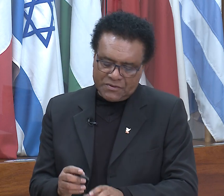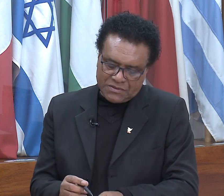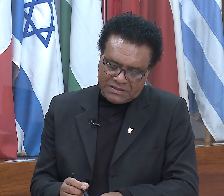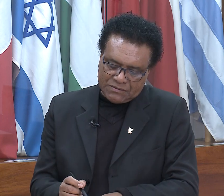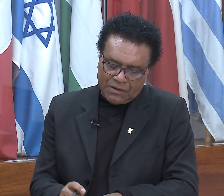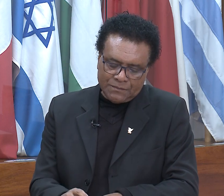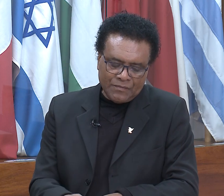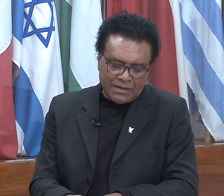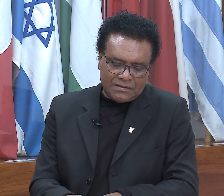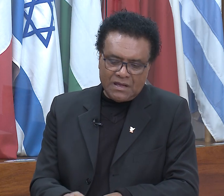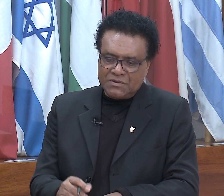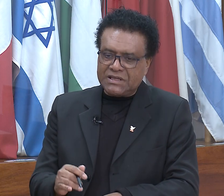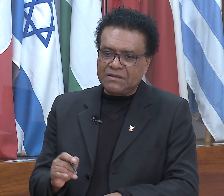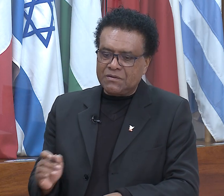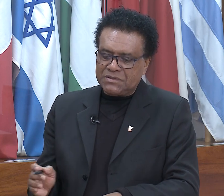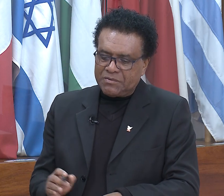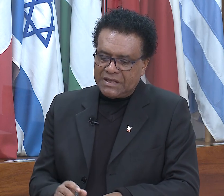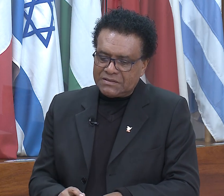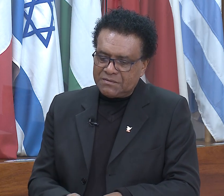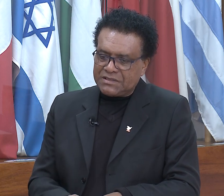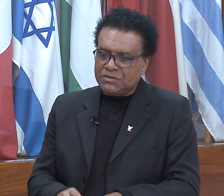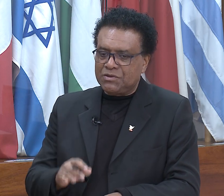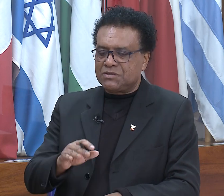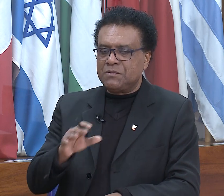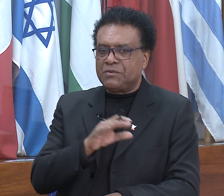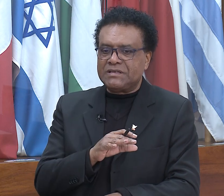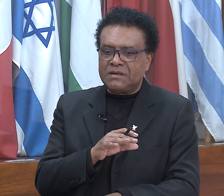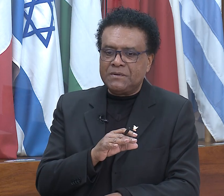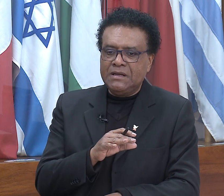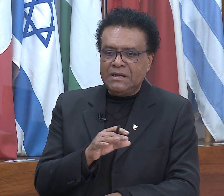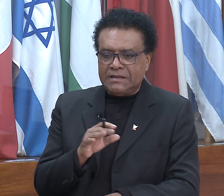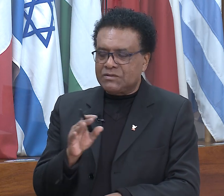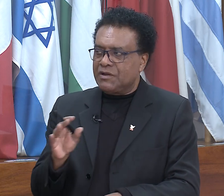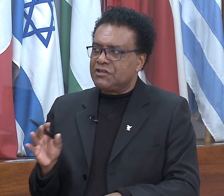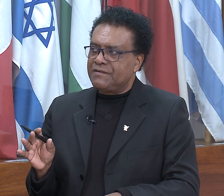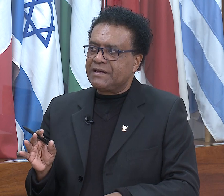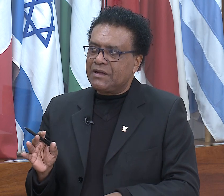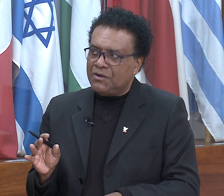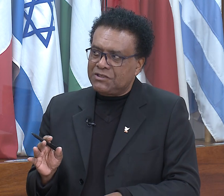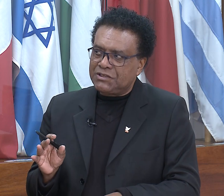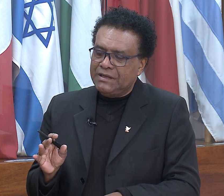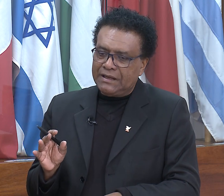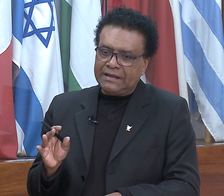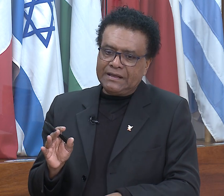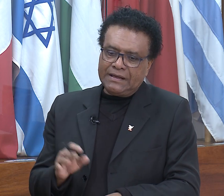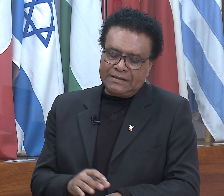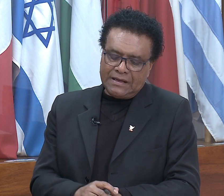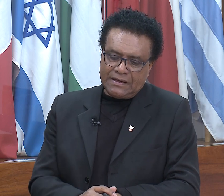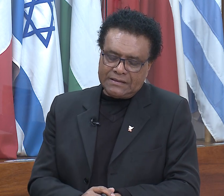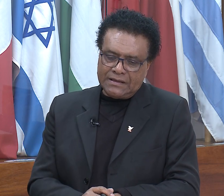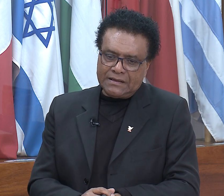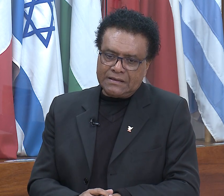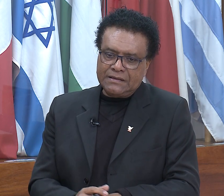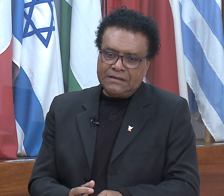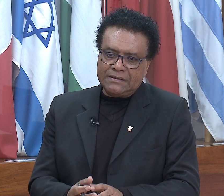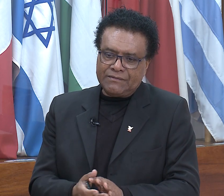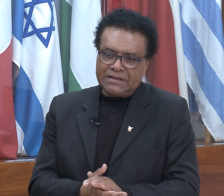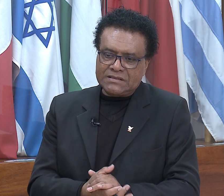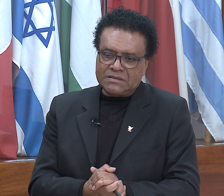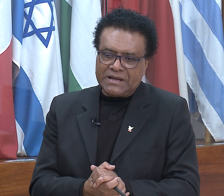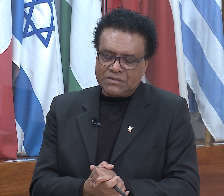mas sou professor estadual e tem buscado com alguns deputados algumas questões como por exemplo na escola Xavier da Rocha lá na na na